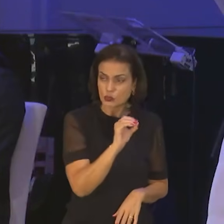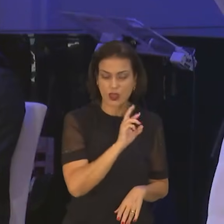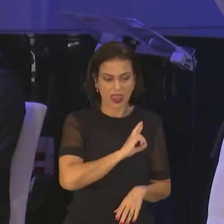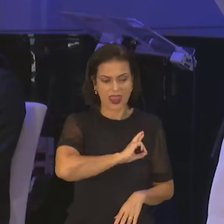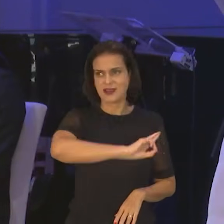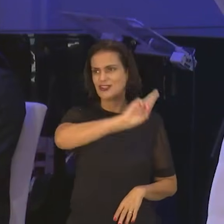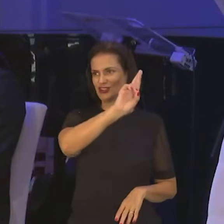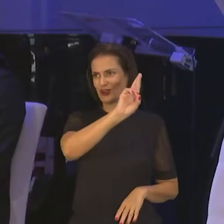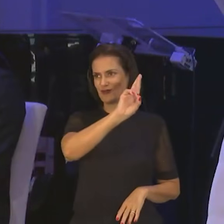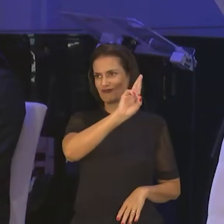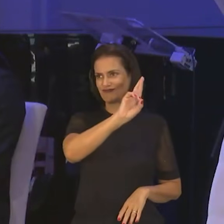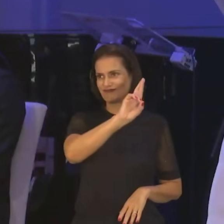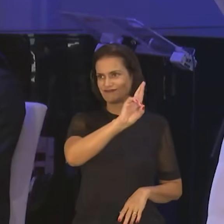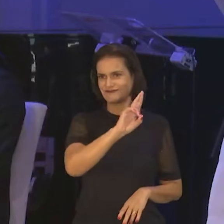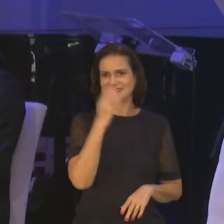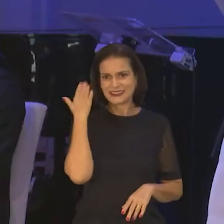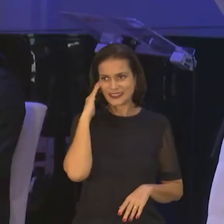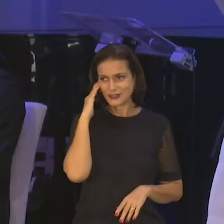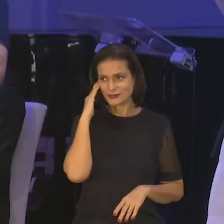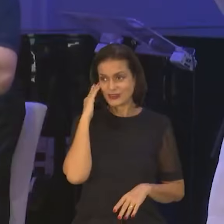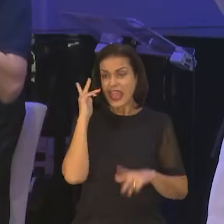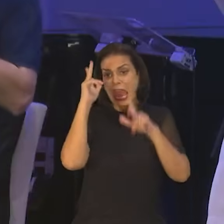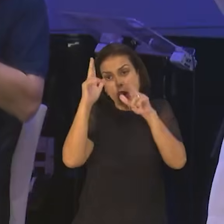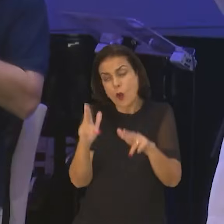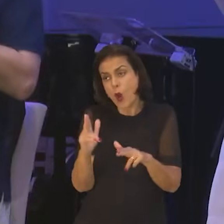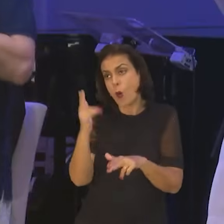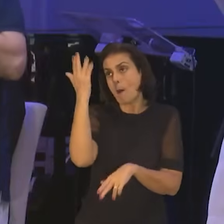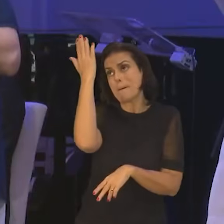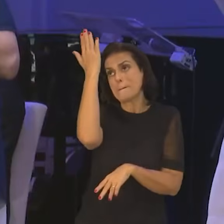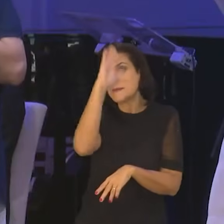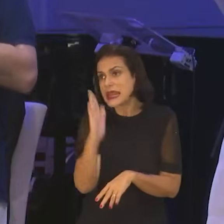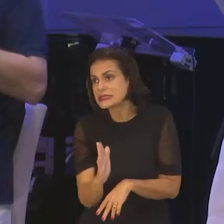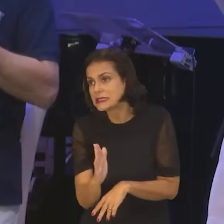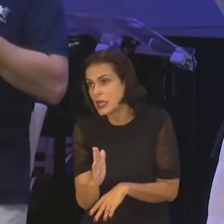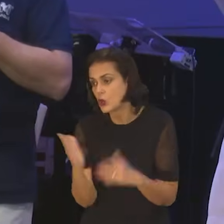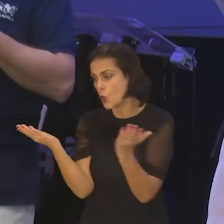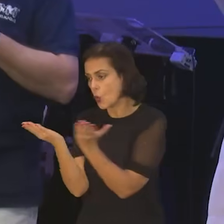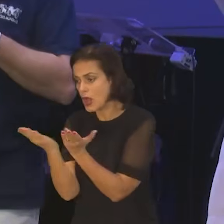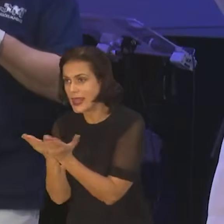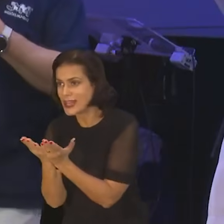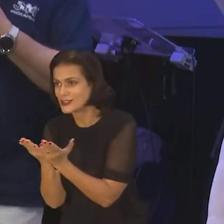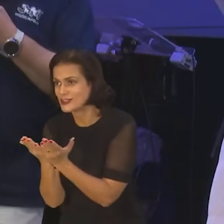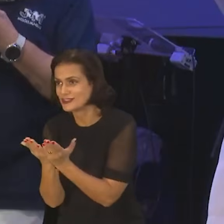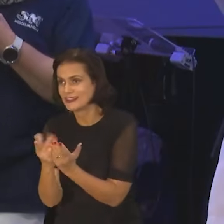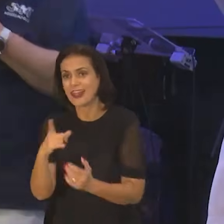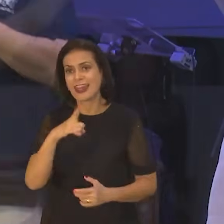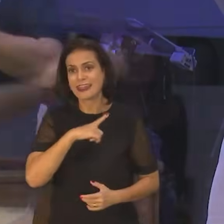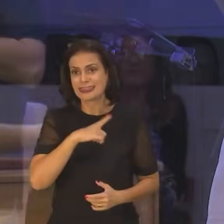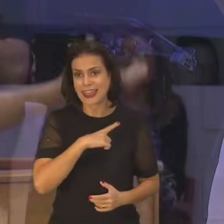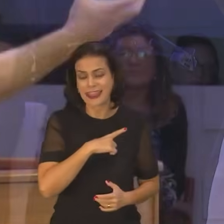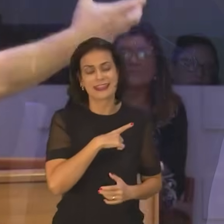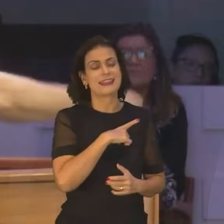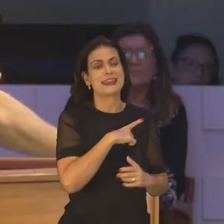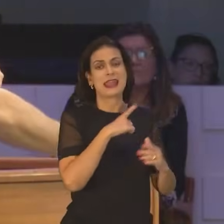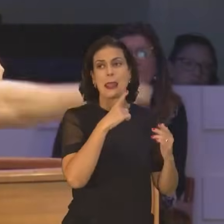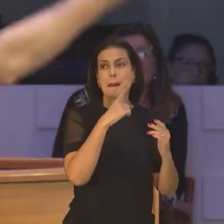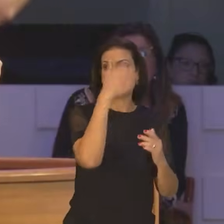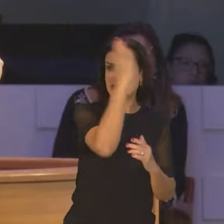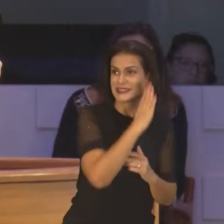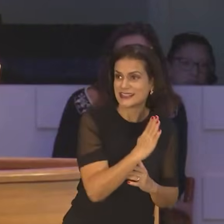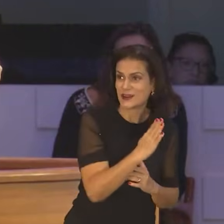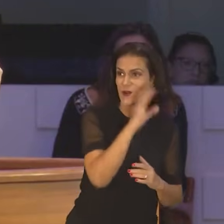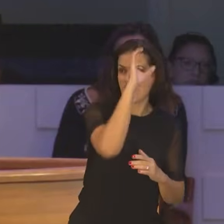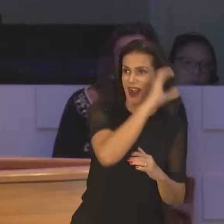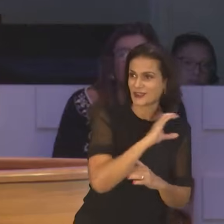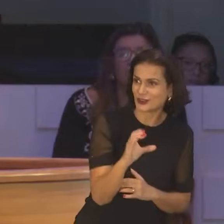como brasileiro cristão e brasileiro espírita, brasileiro ateu, tem árabes muçulmanos, tem árabes cristãos, aqui